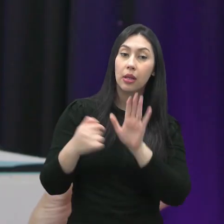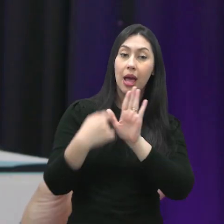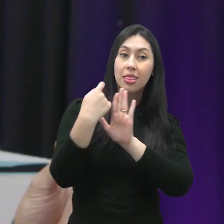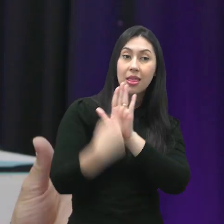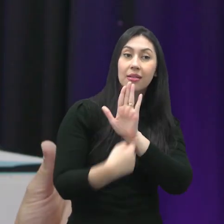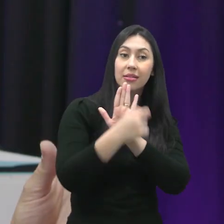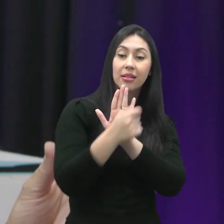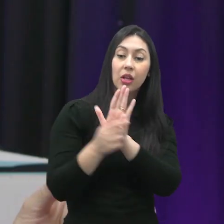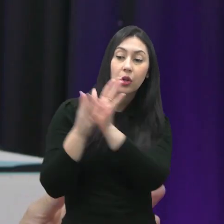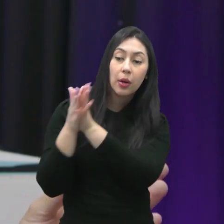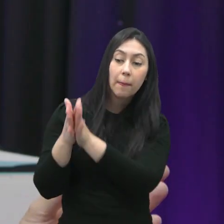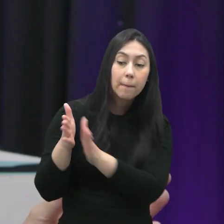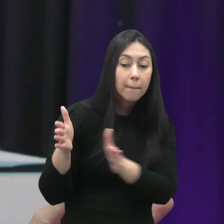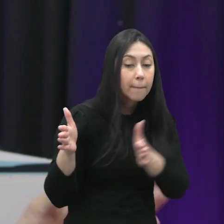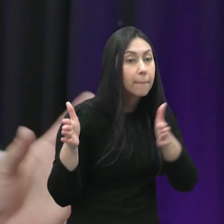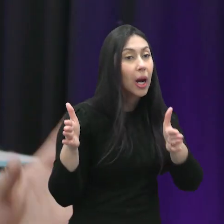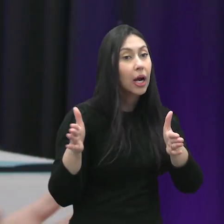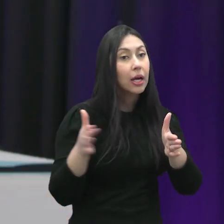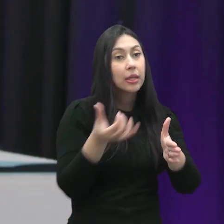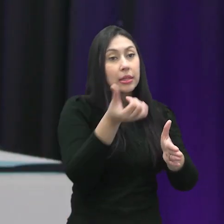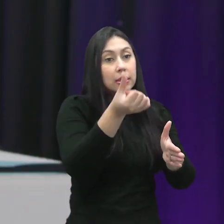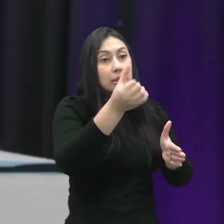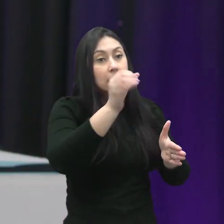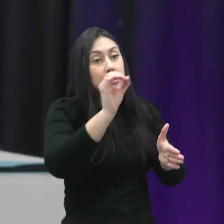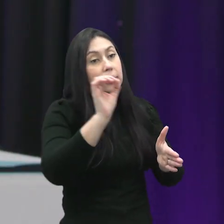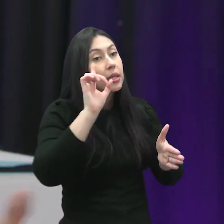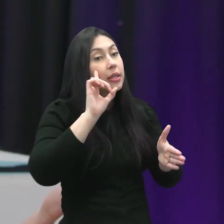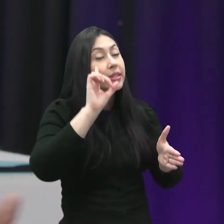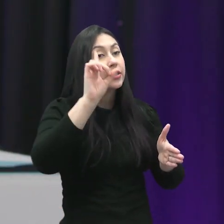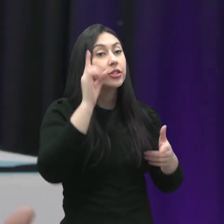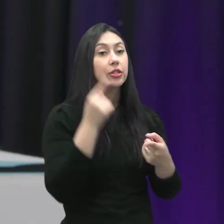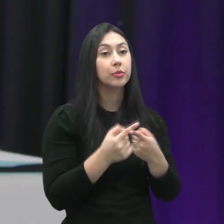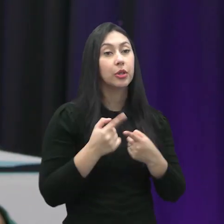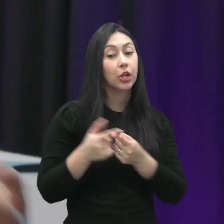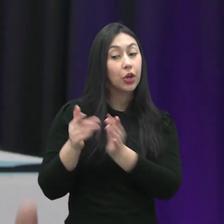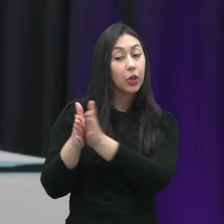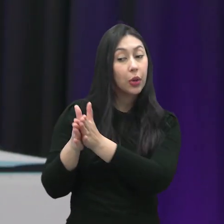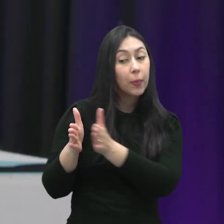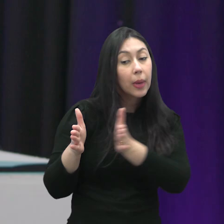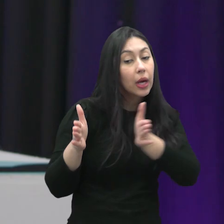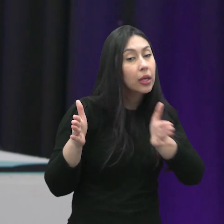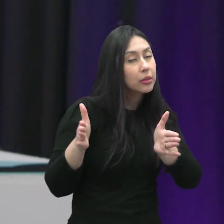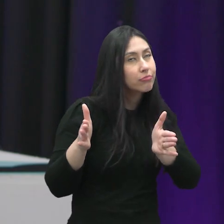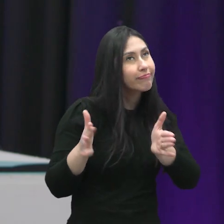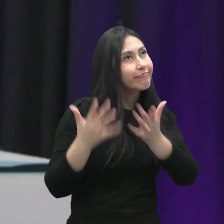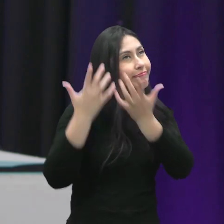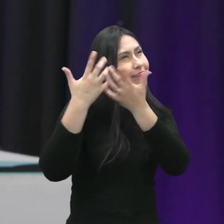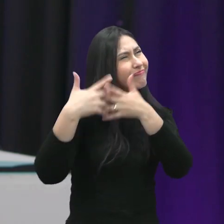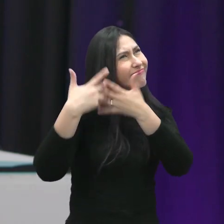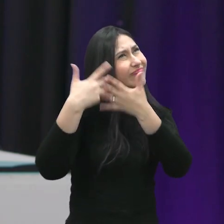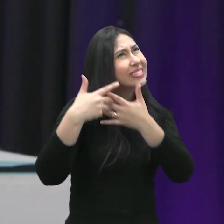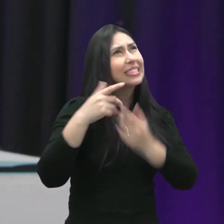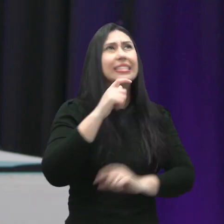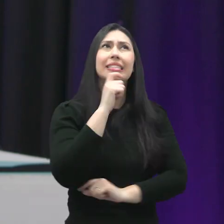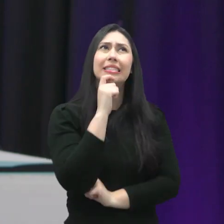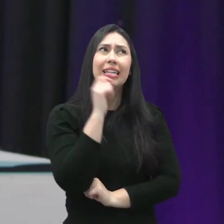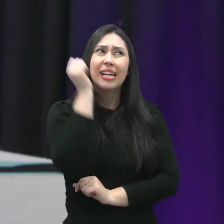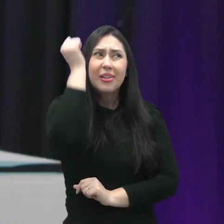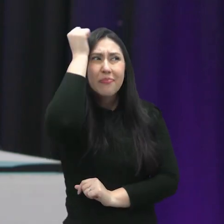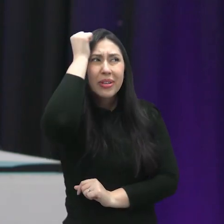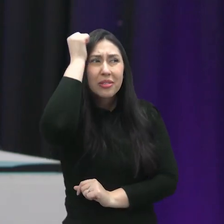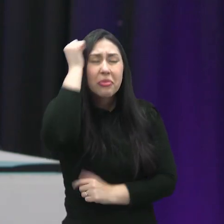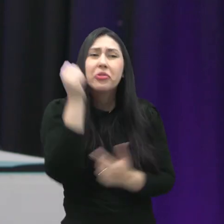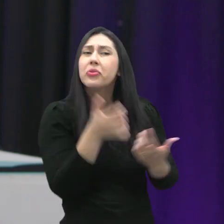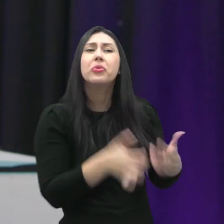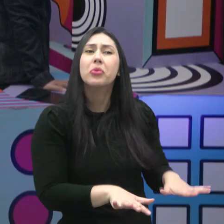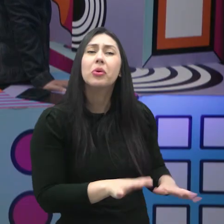assinatura desse termo e a gente poder fazer o procedimento de 60 dias, porque teoricamente seria um período onde ele poderia pensar ali para ver se é realmente isso que ele